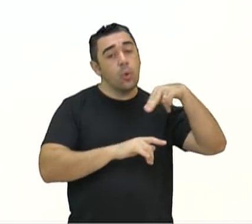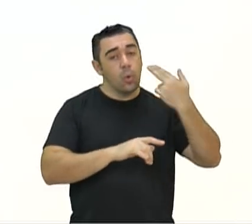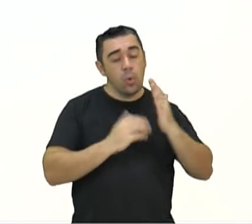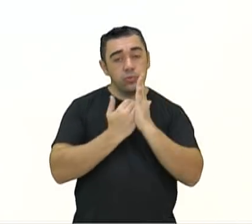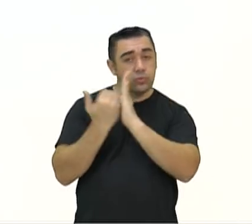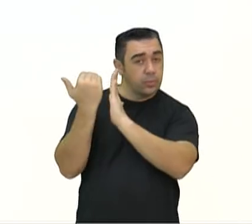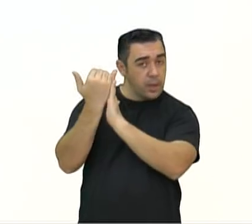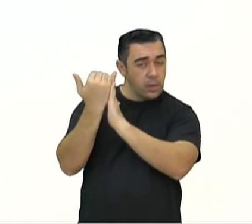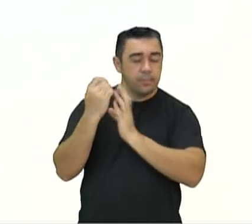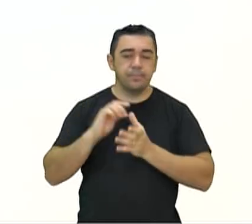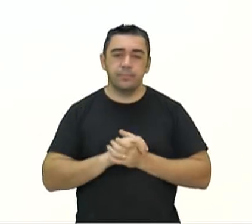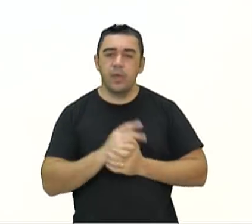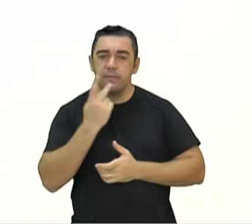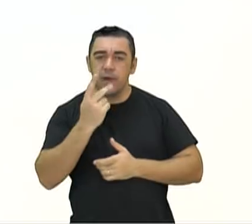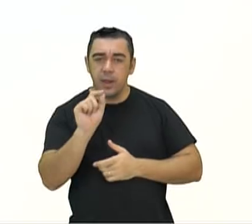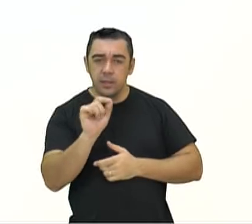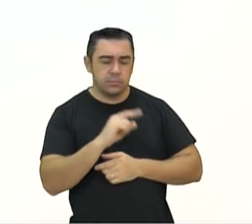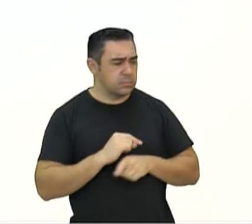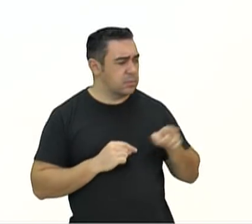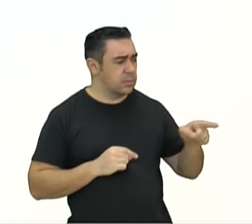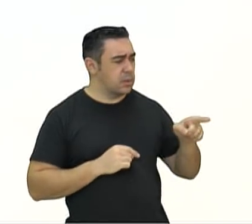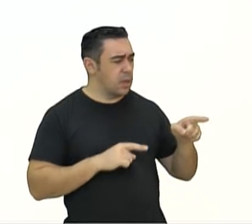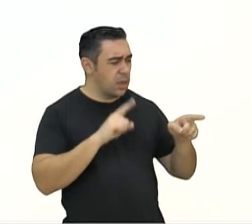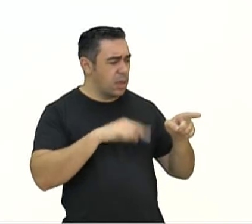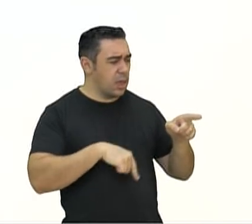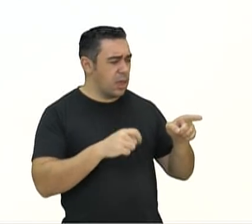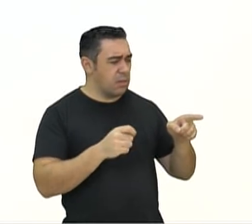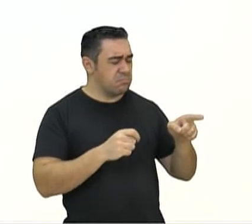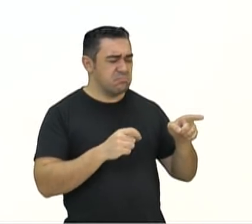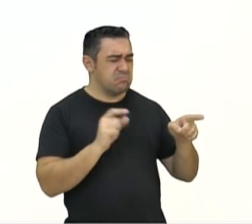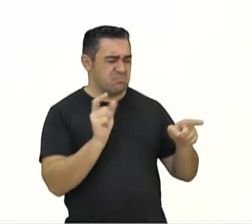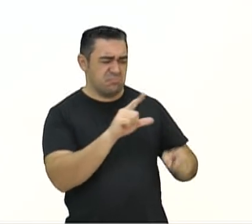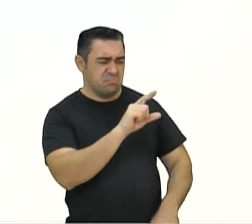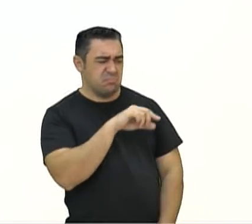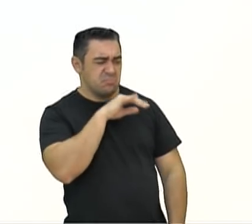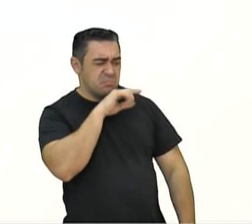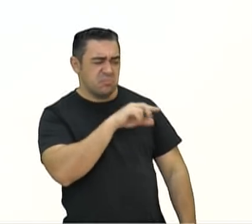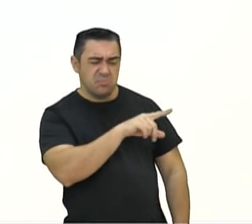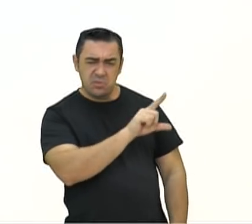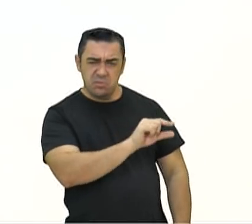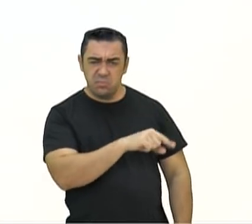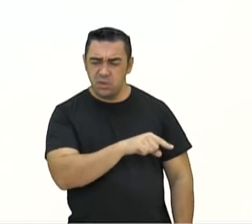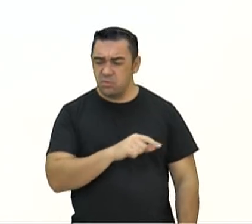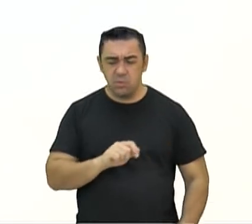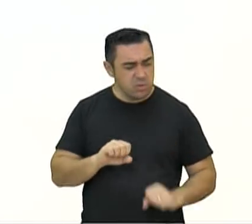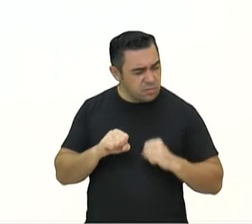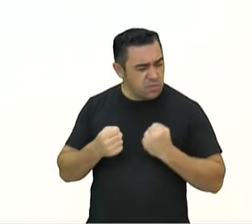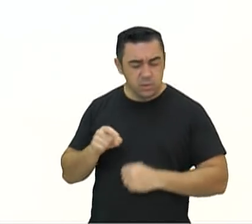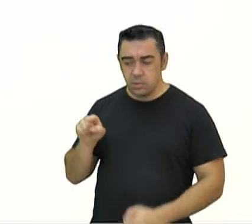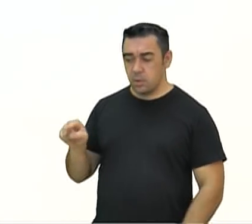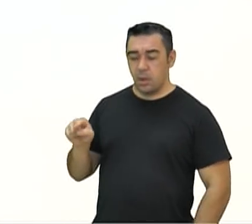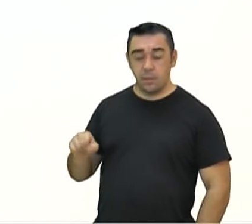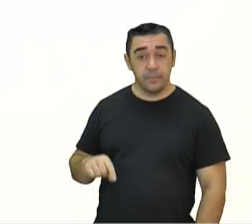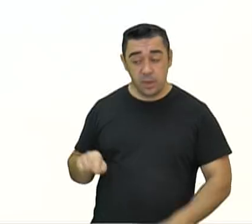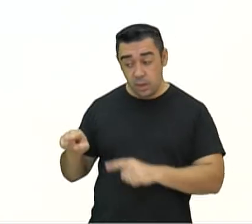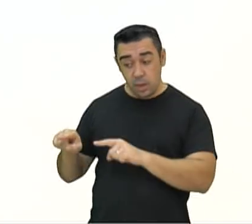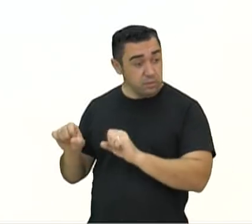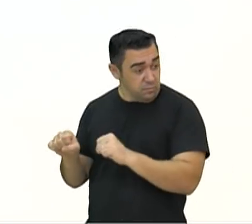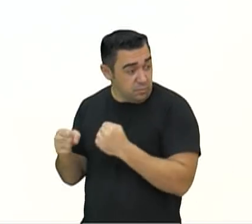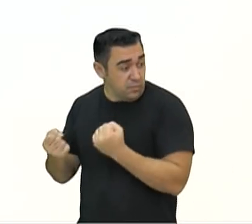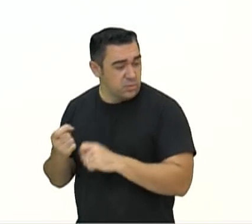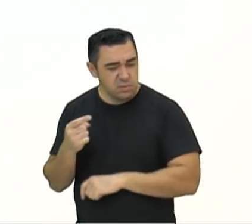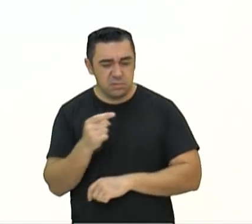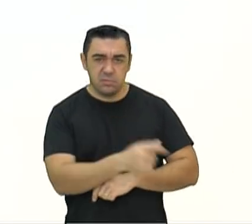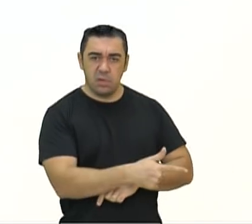superioridade, né? Eu posso dizer, o fulano é menos dedicado que o ciclano, né? Ou o fulano é mais dedicado que o